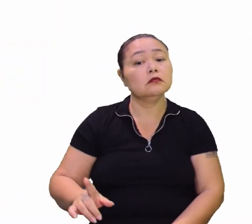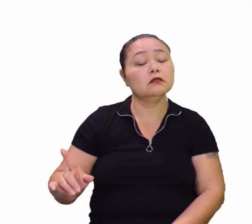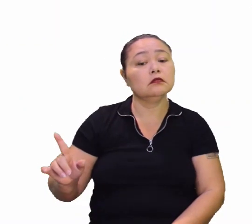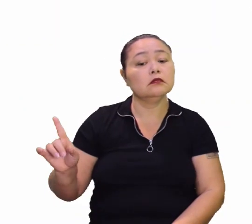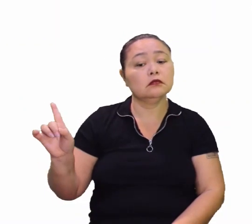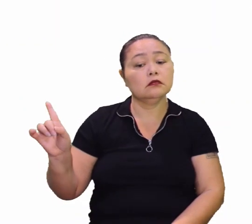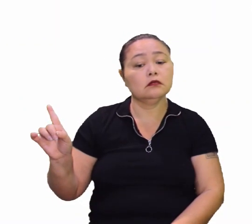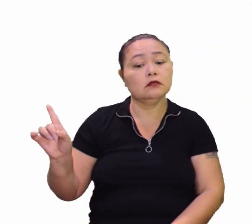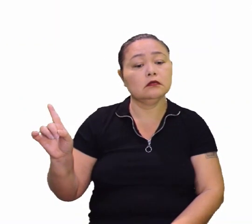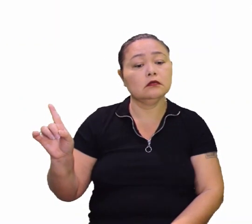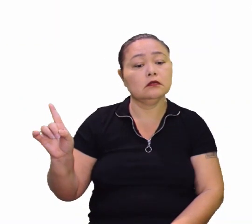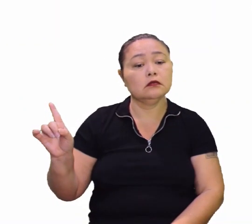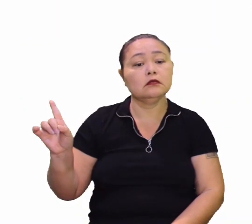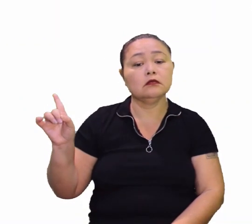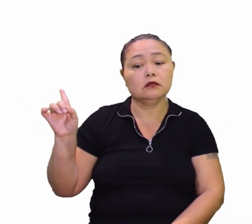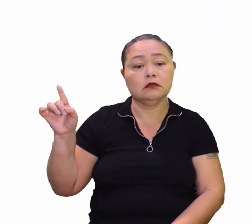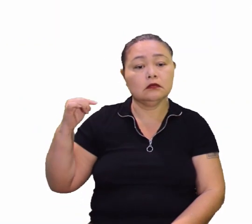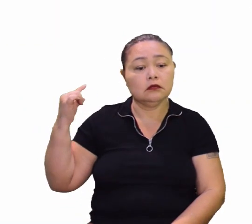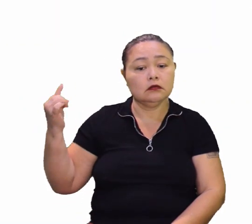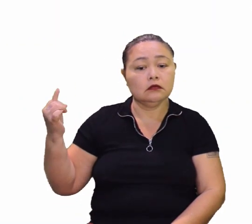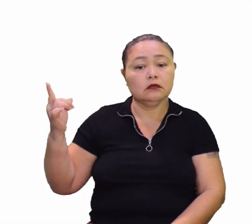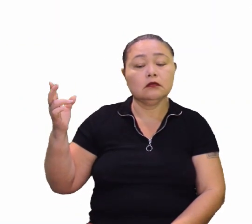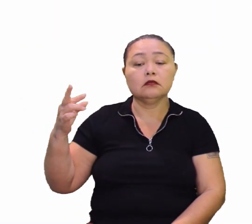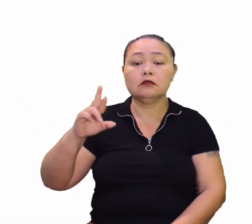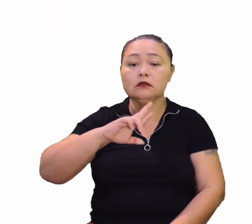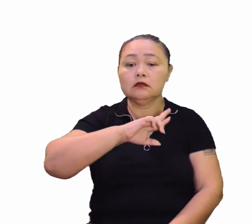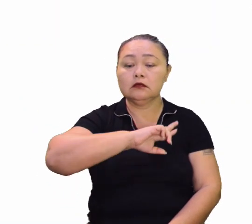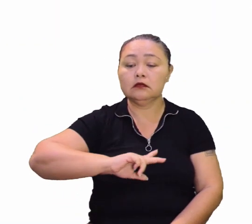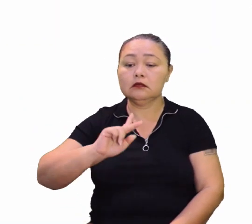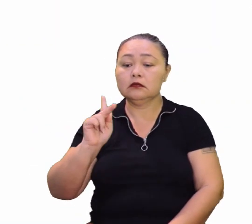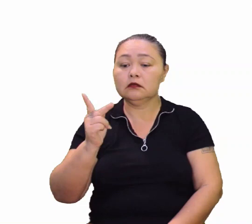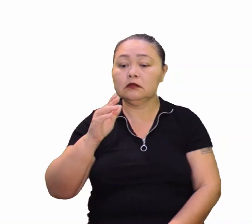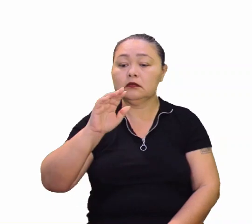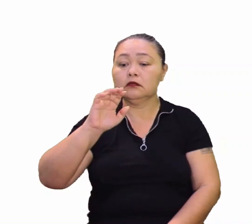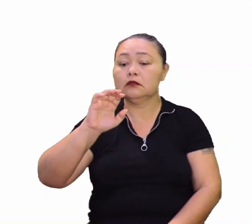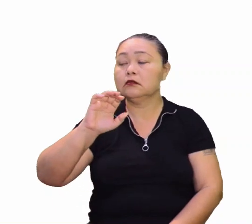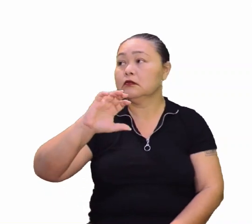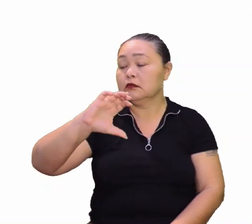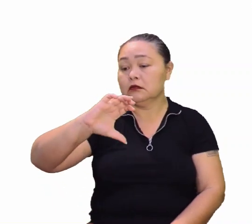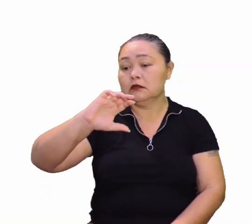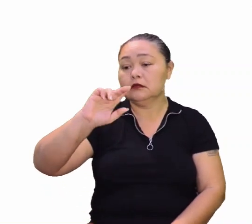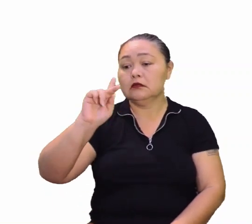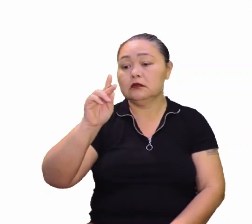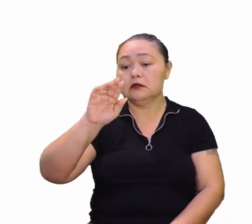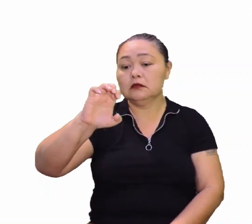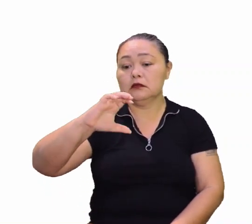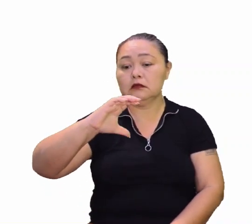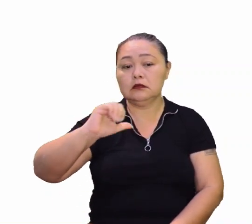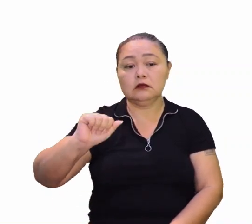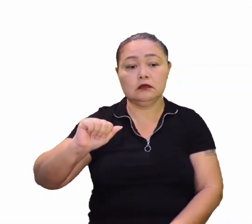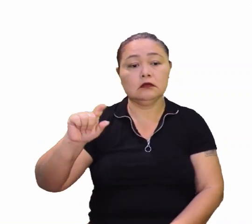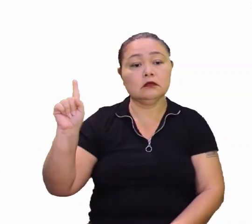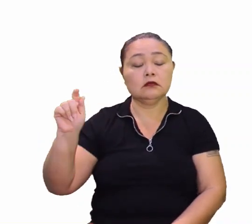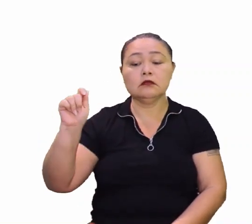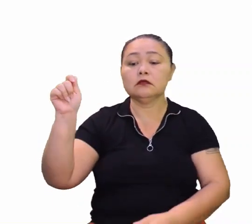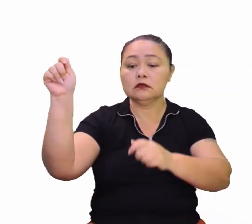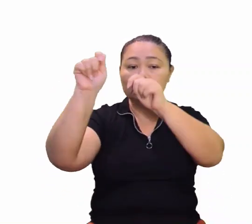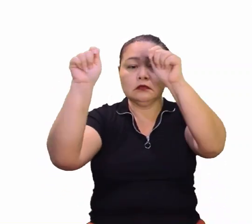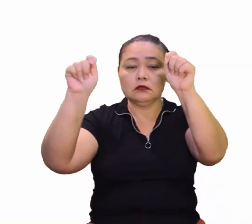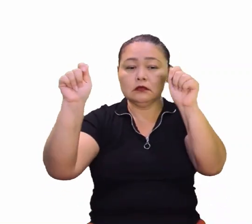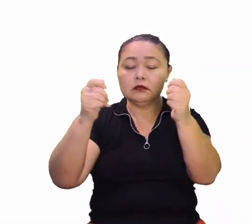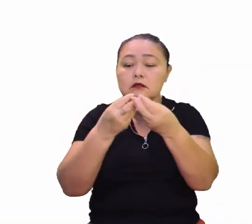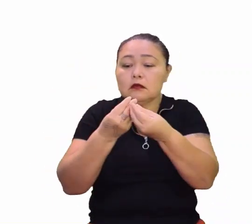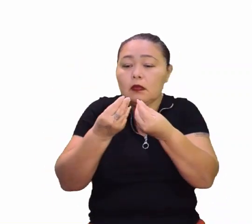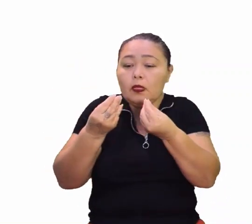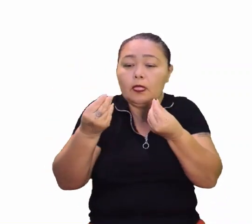Aqui é lá na República Tcheca. República Tcheca. Na Europa. Olha o monumento aí desgastado, desgasta